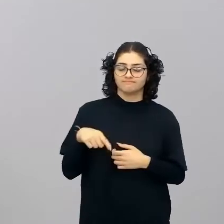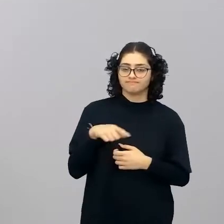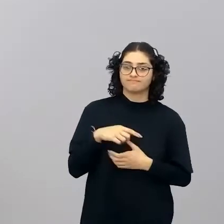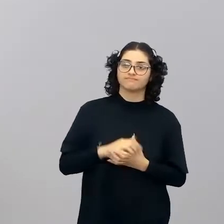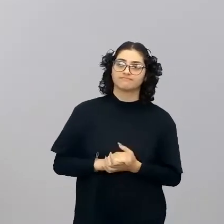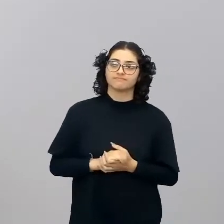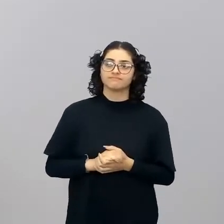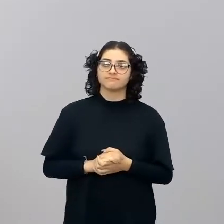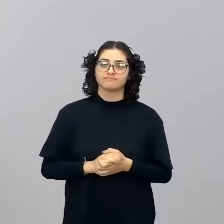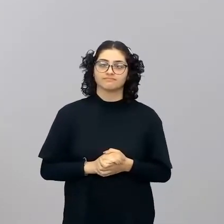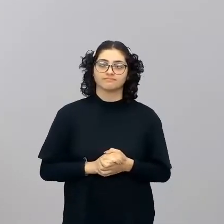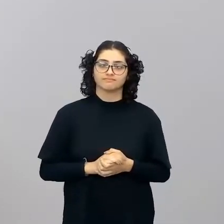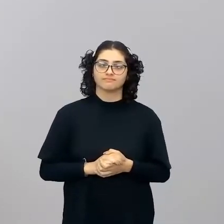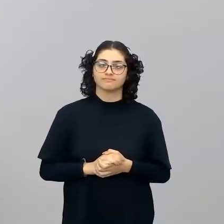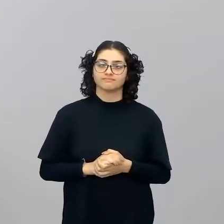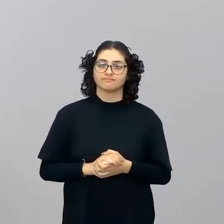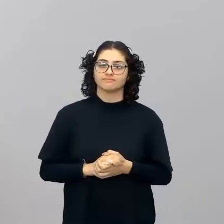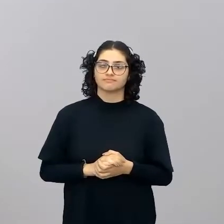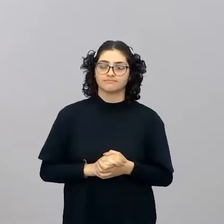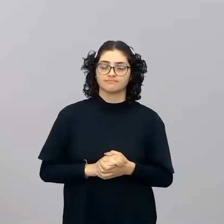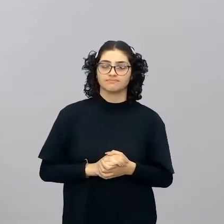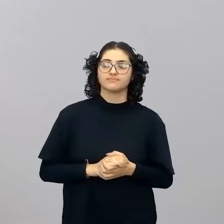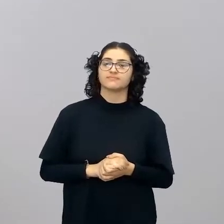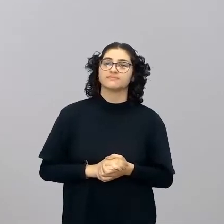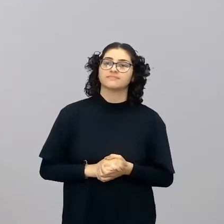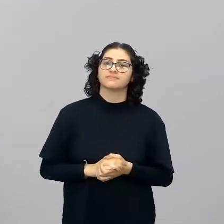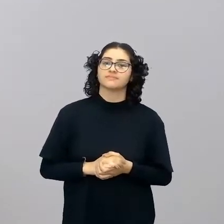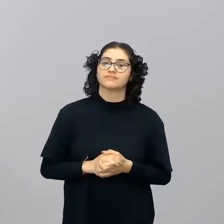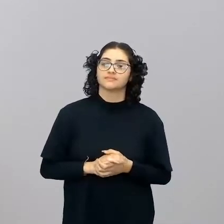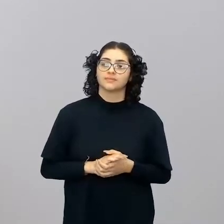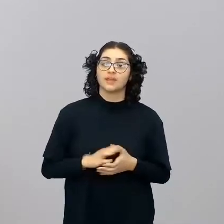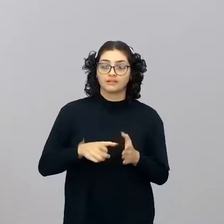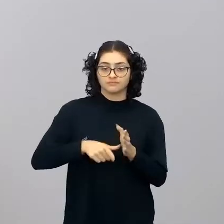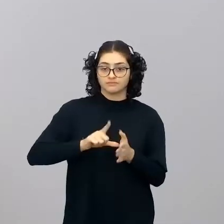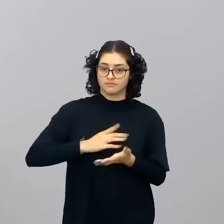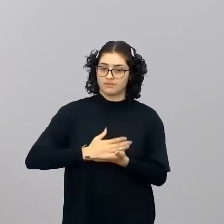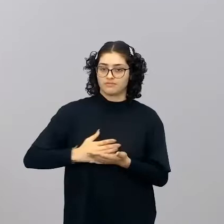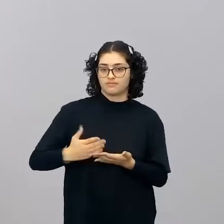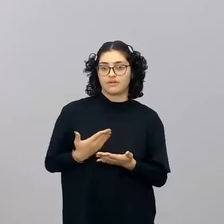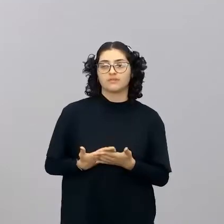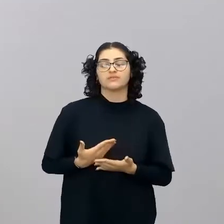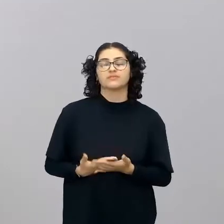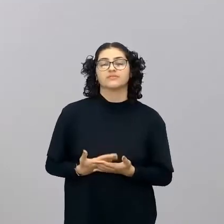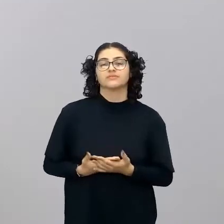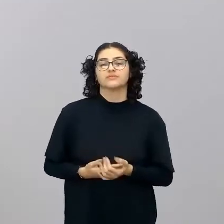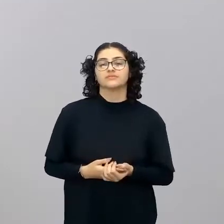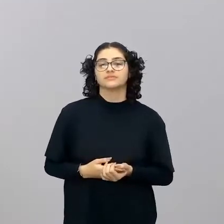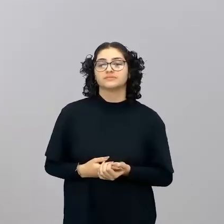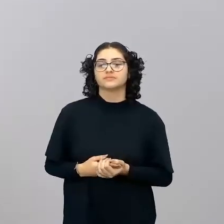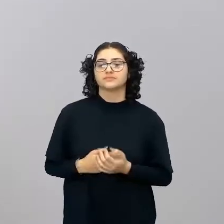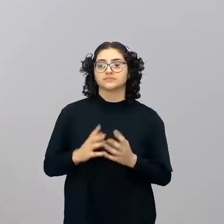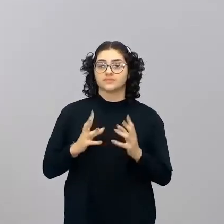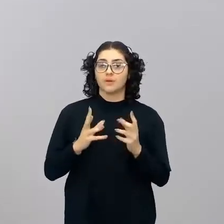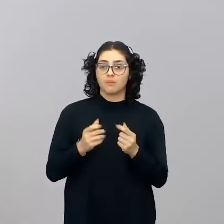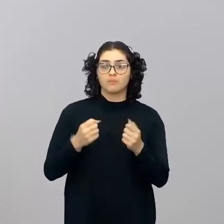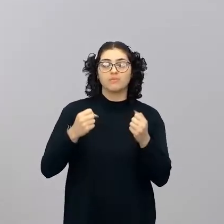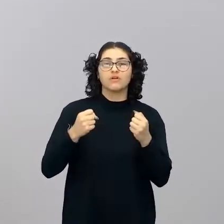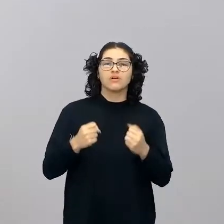pessoal aí de Libras, todos muito bem-vindos. Antes de eu começar, então, a nossa aula, para que todo mundo aí